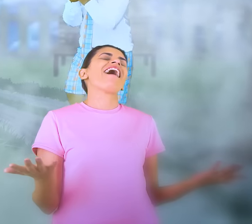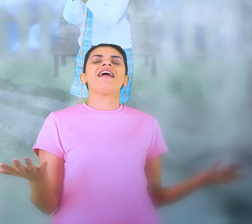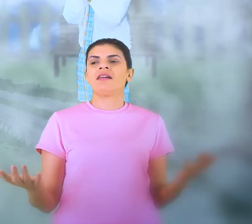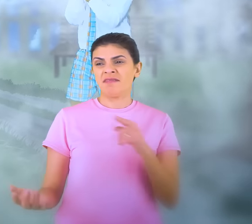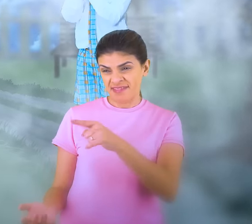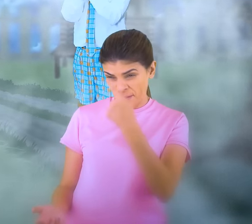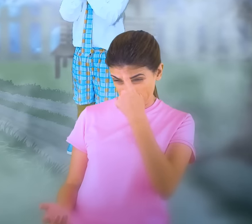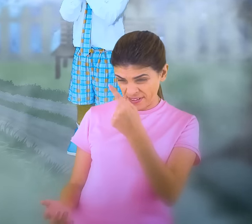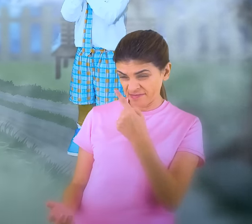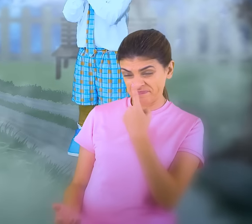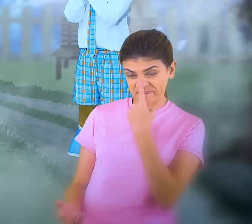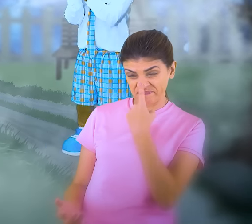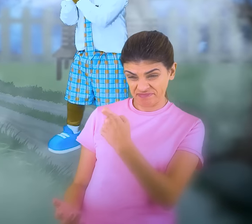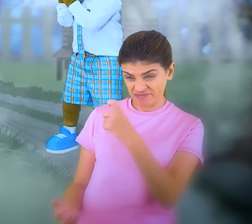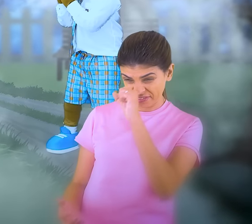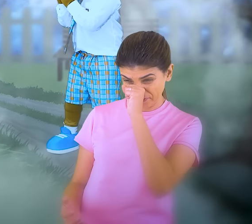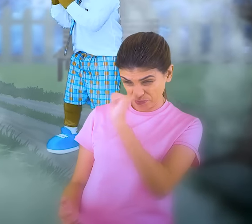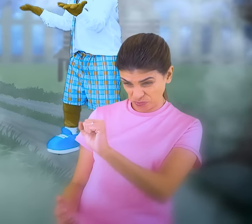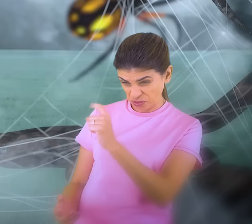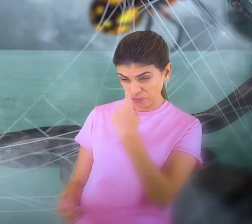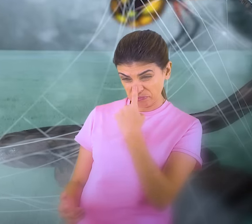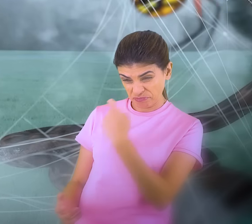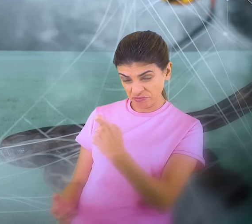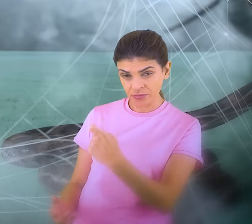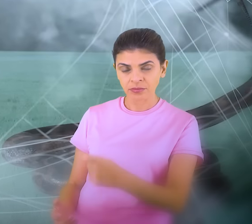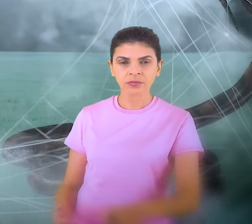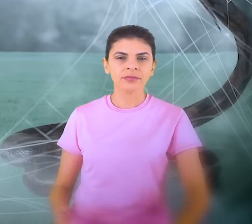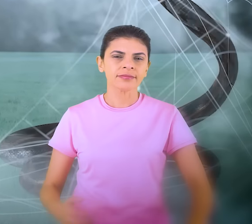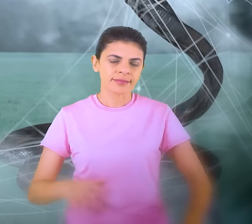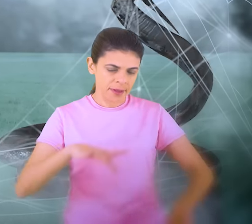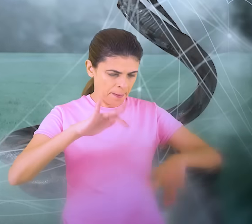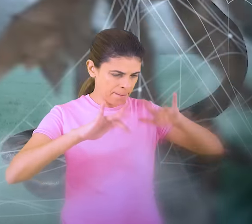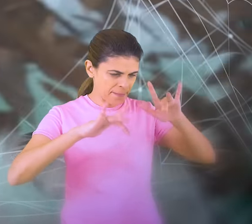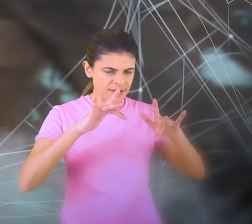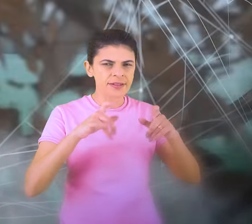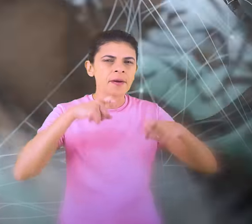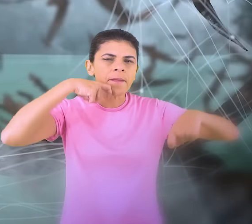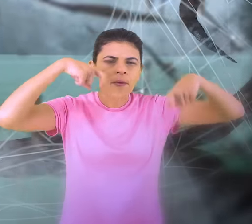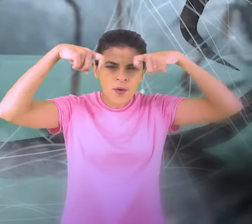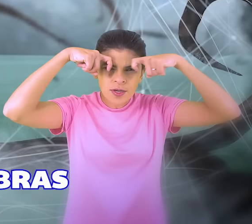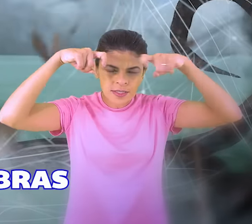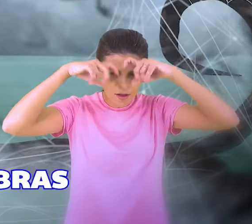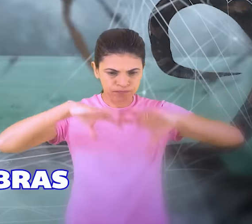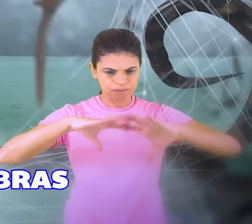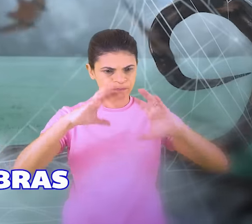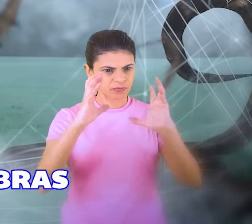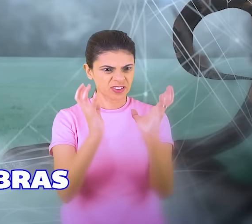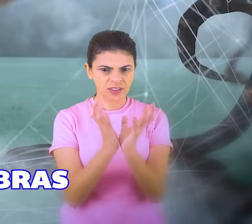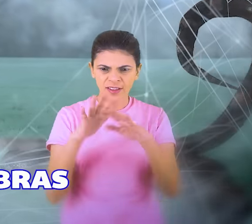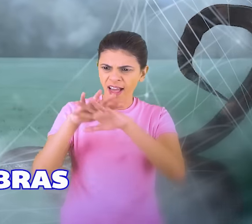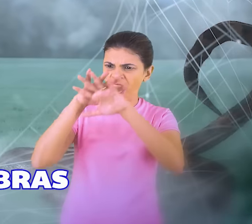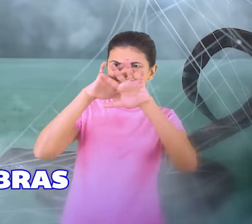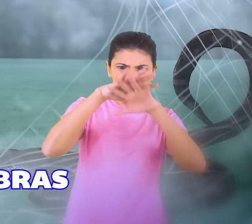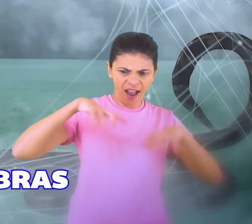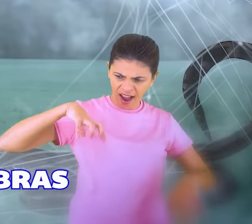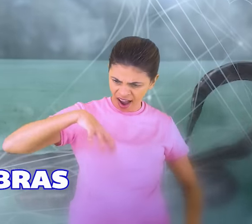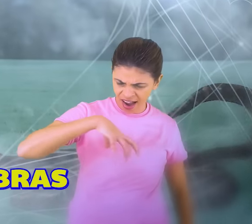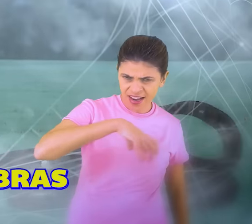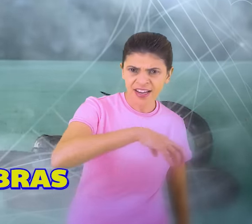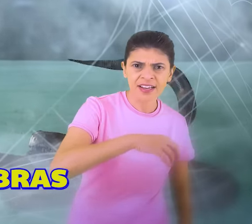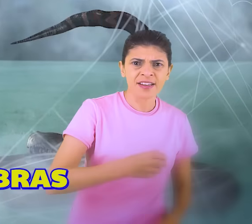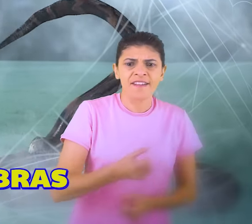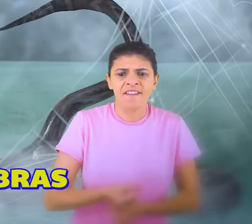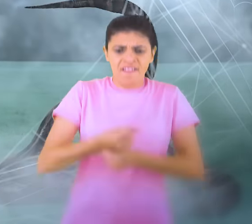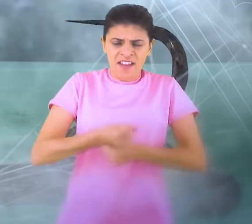Isso é o que você pensa, sua bruxa fedida. Teia de aranha, morcegos, abóboras, muitas vassouras de bruxas